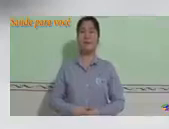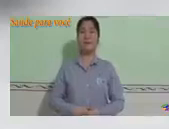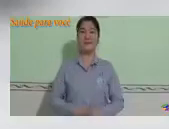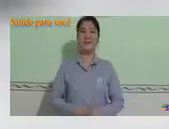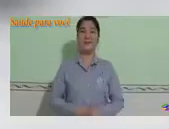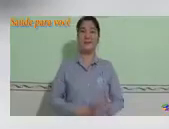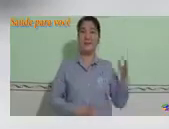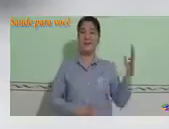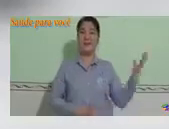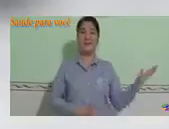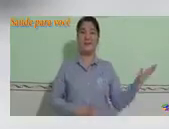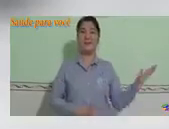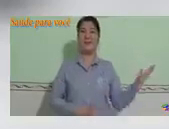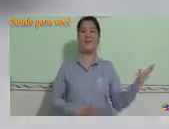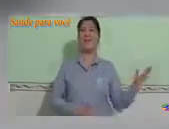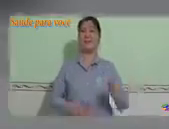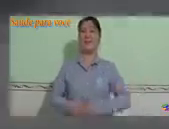é